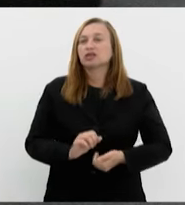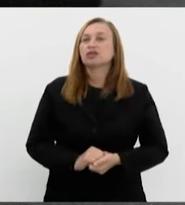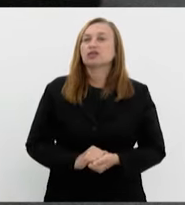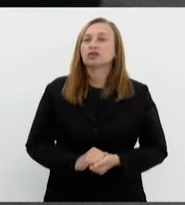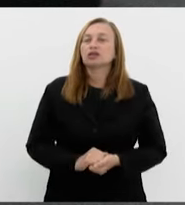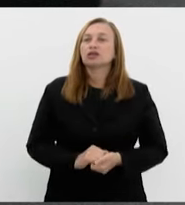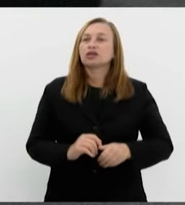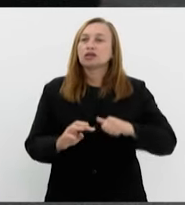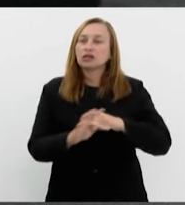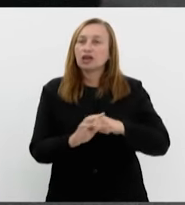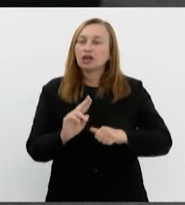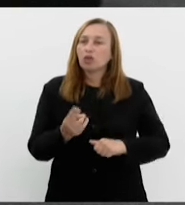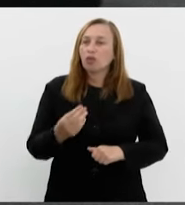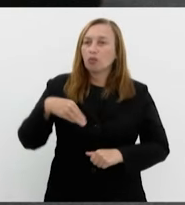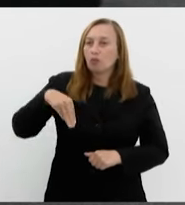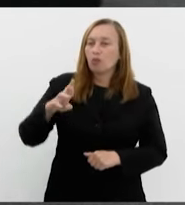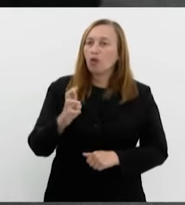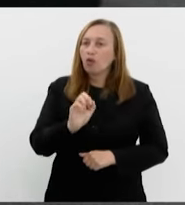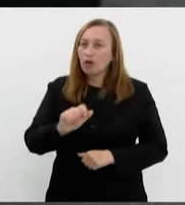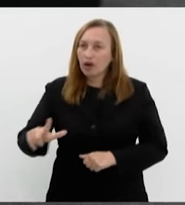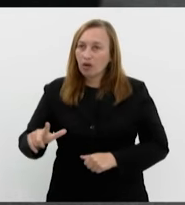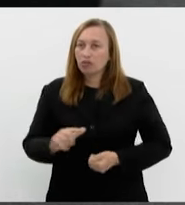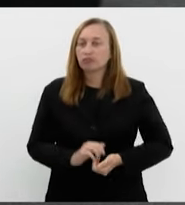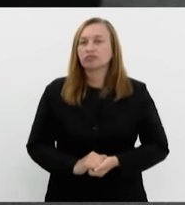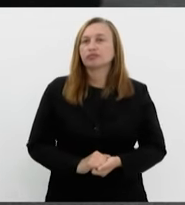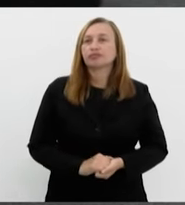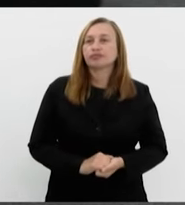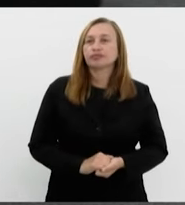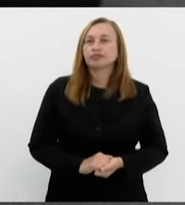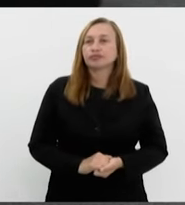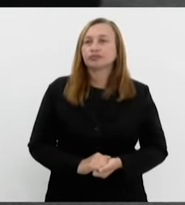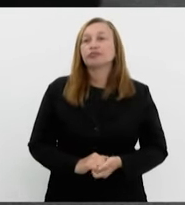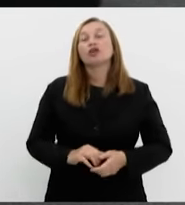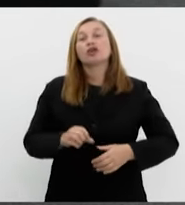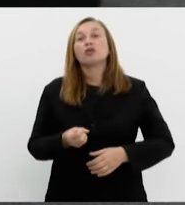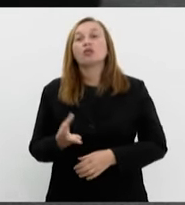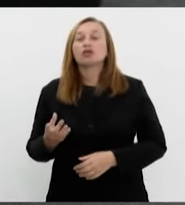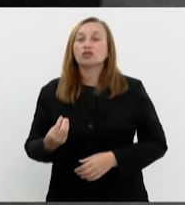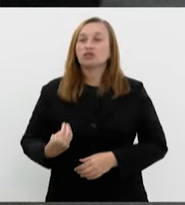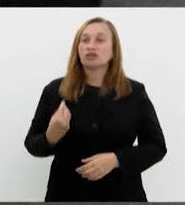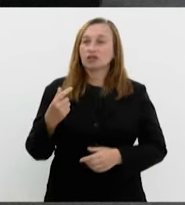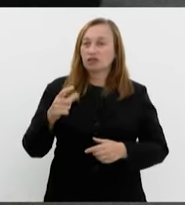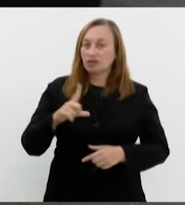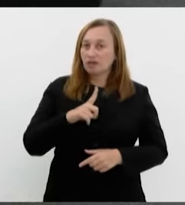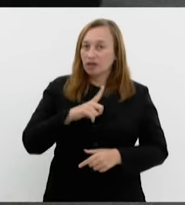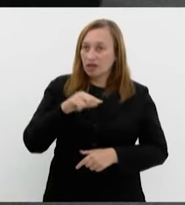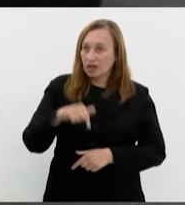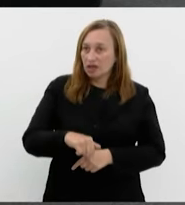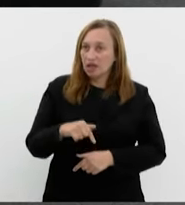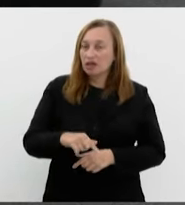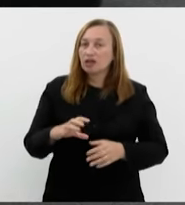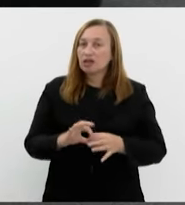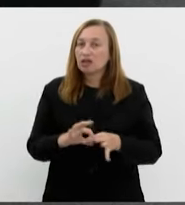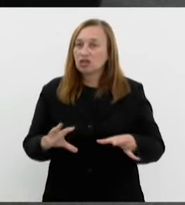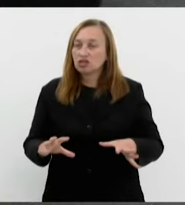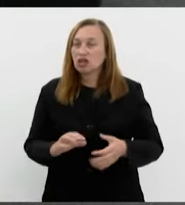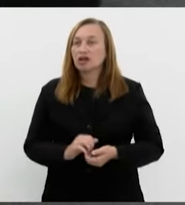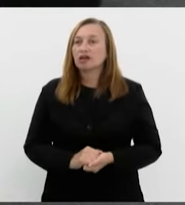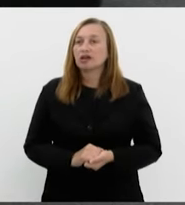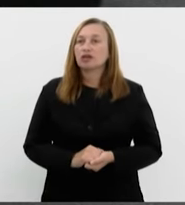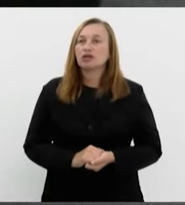técnica. E também não será, enquanto aqui estivermos, permitido que se